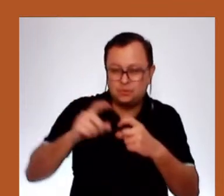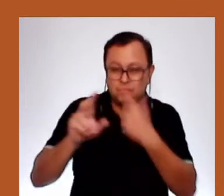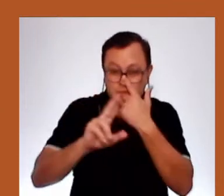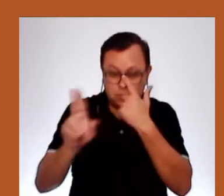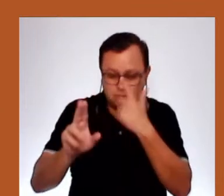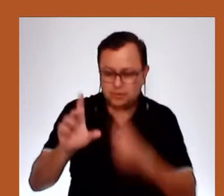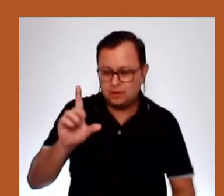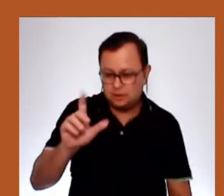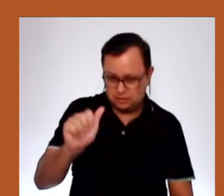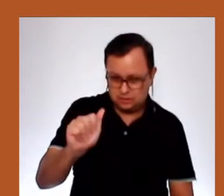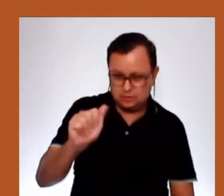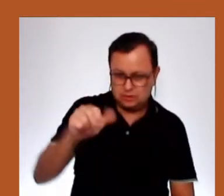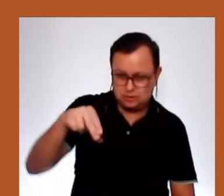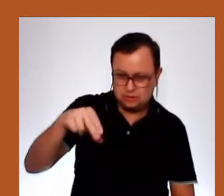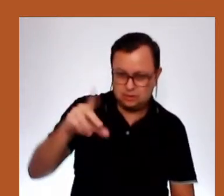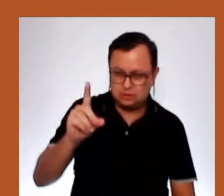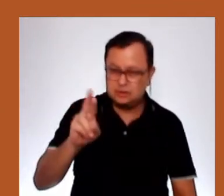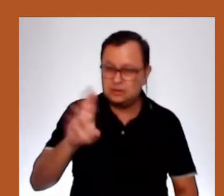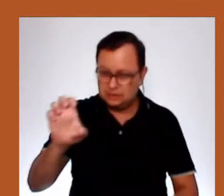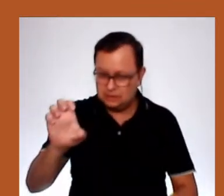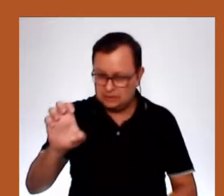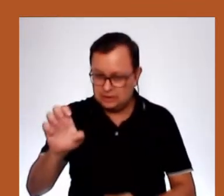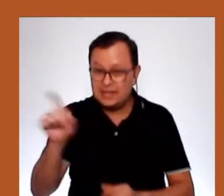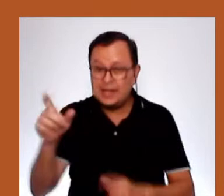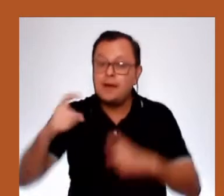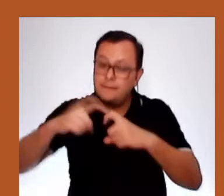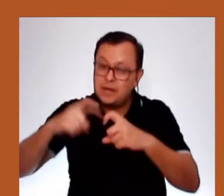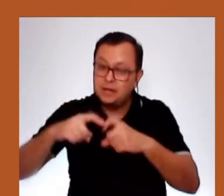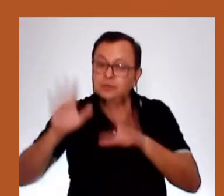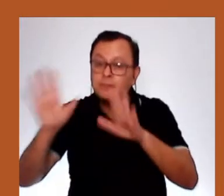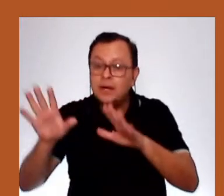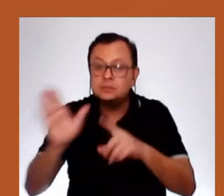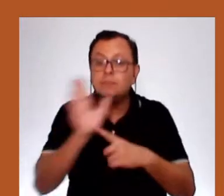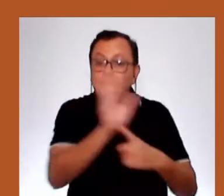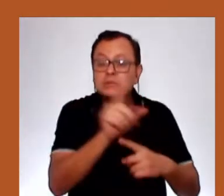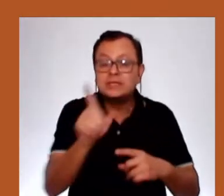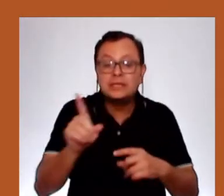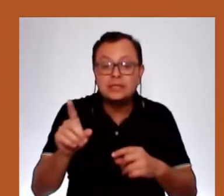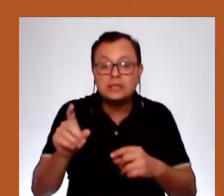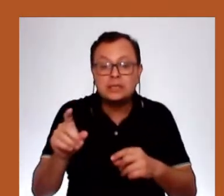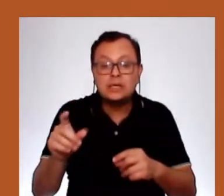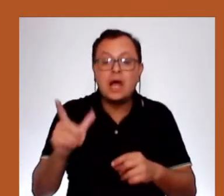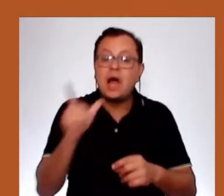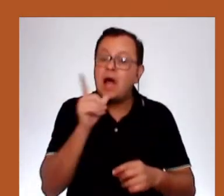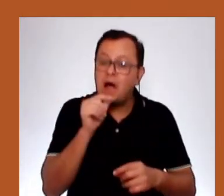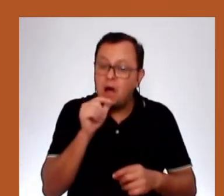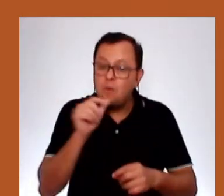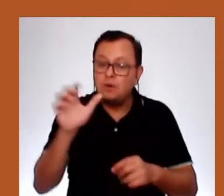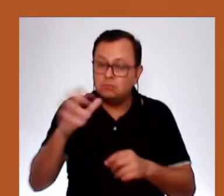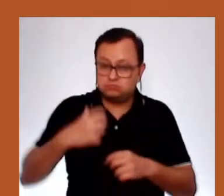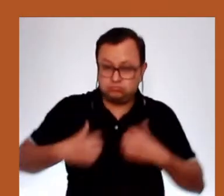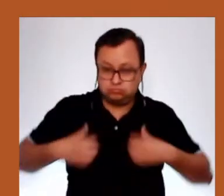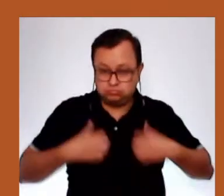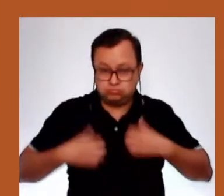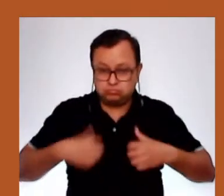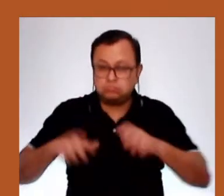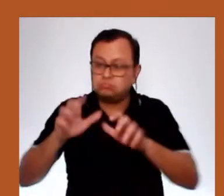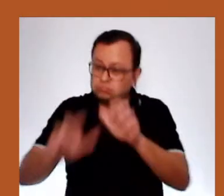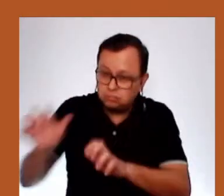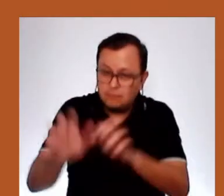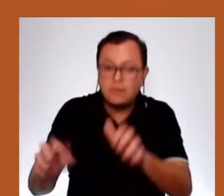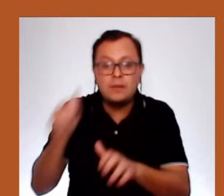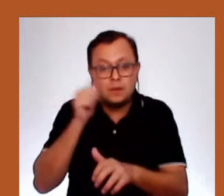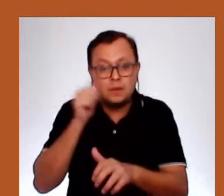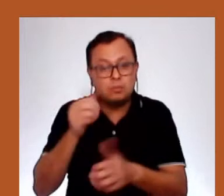que acontece, lógico, a gente respeita os limites da especialidade. Então,